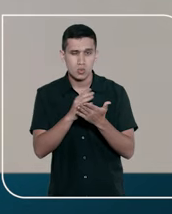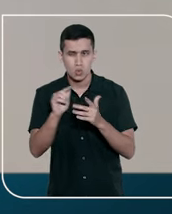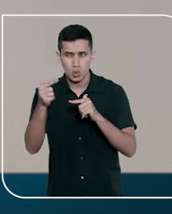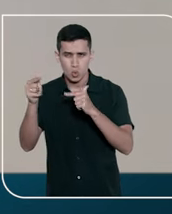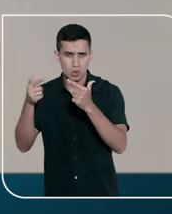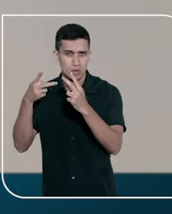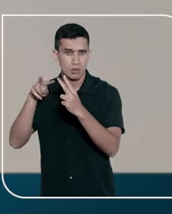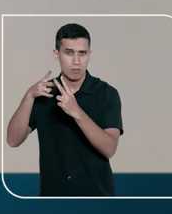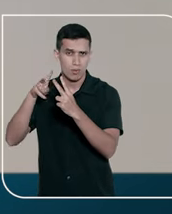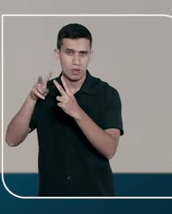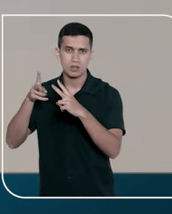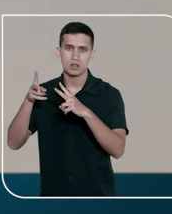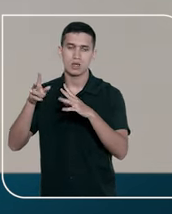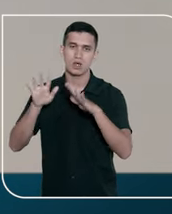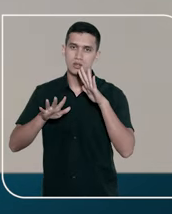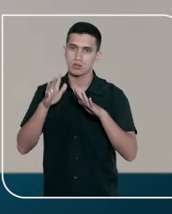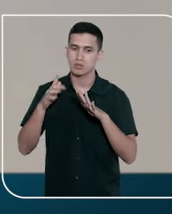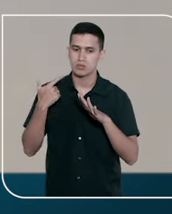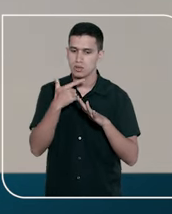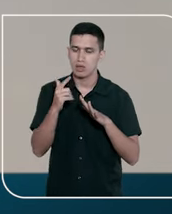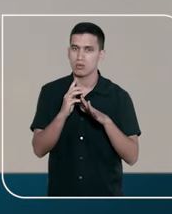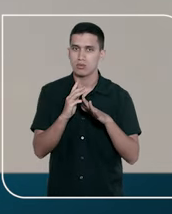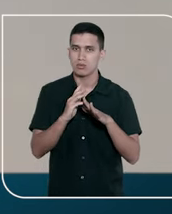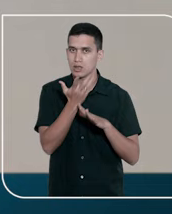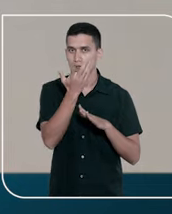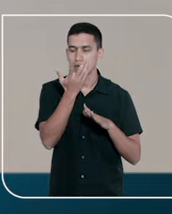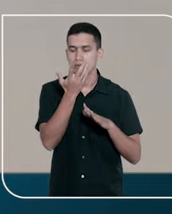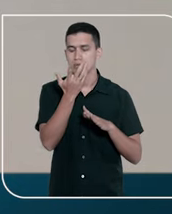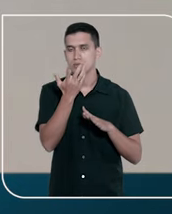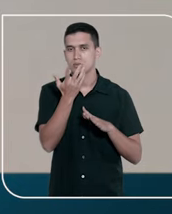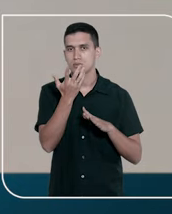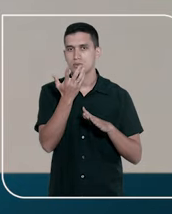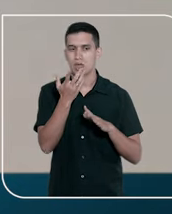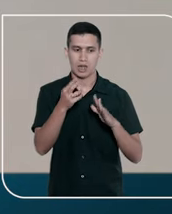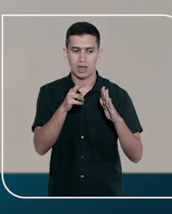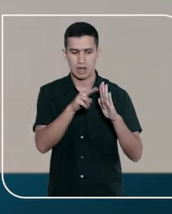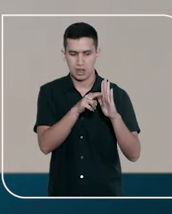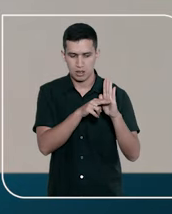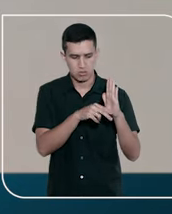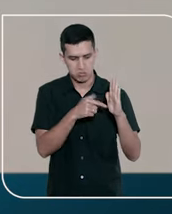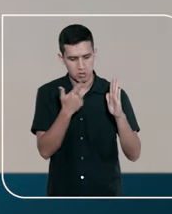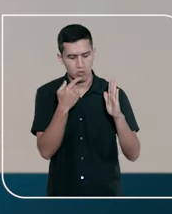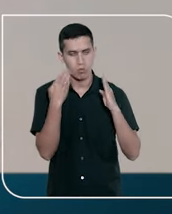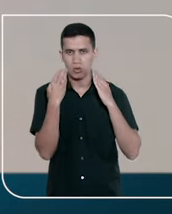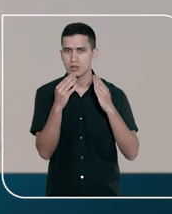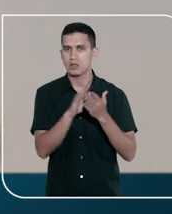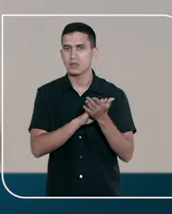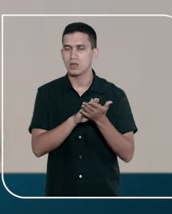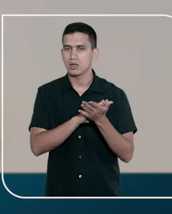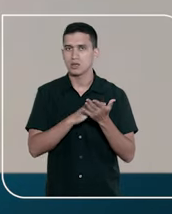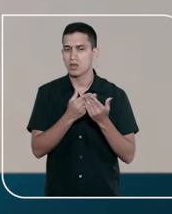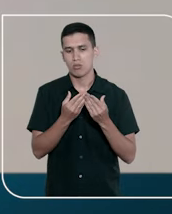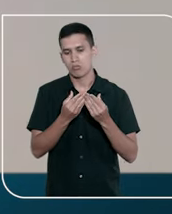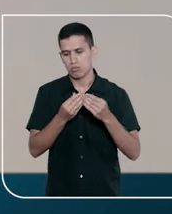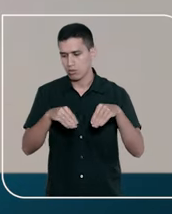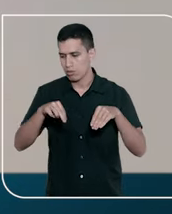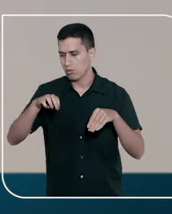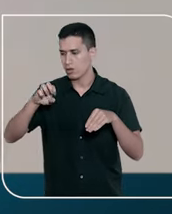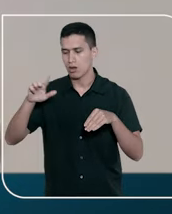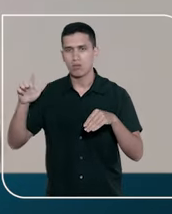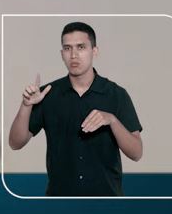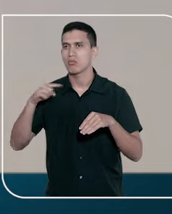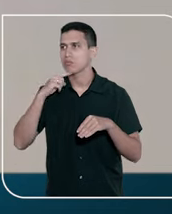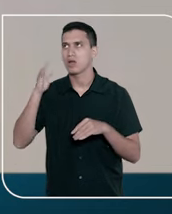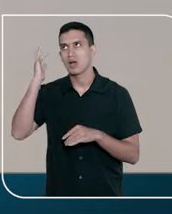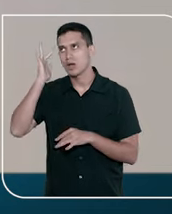hipóteses em que eventualmente não se quebra o nexo, e isso eu gostaria de acrescentar, o dano moral ele não pode ser presumido, o STJ assim